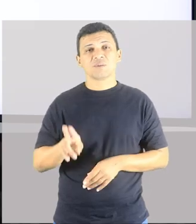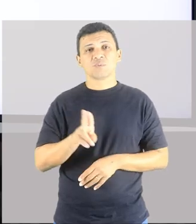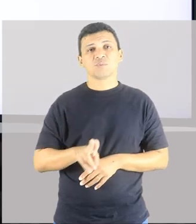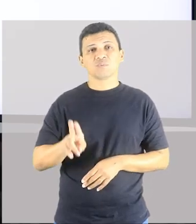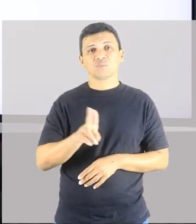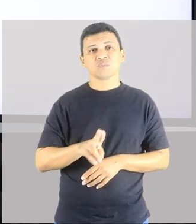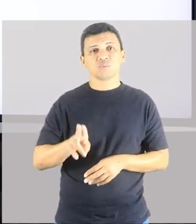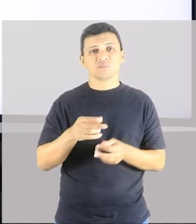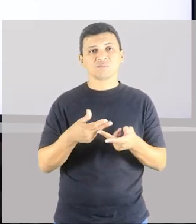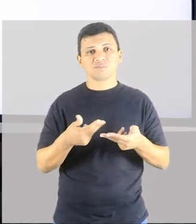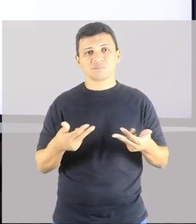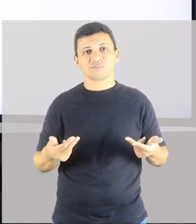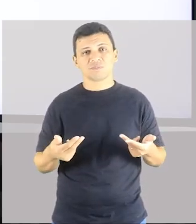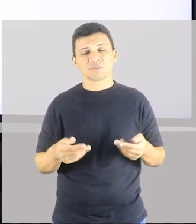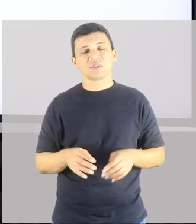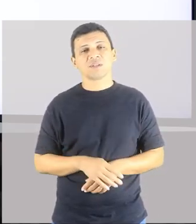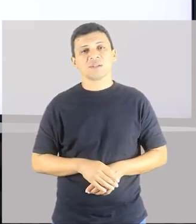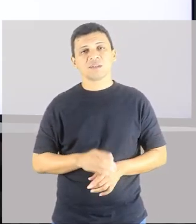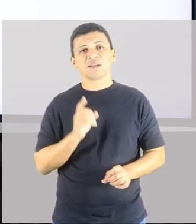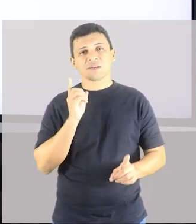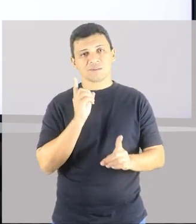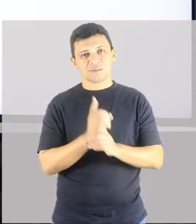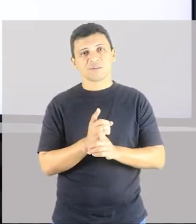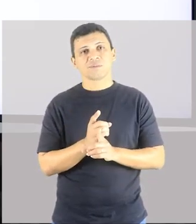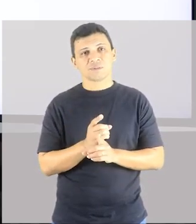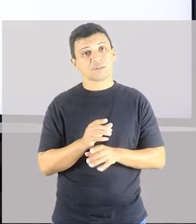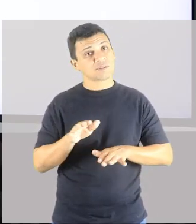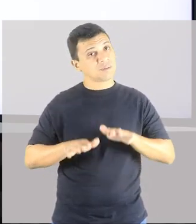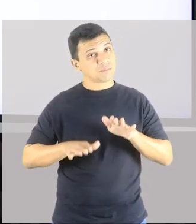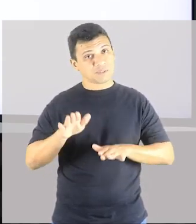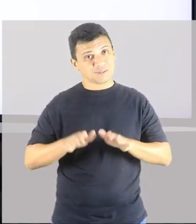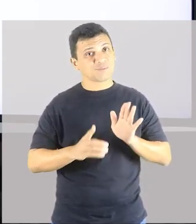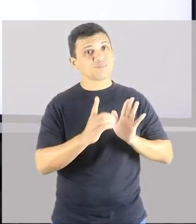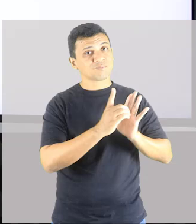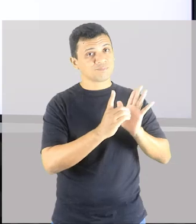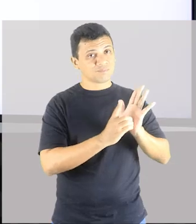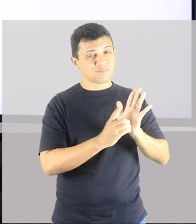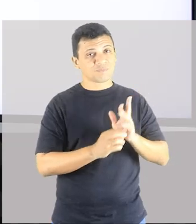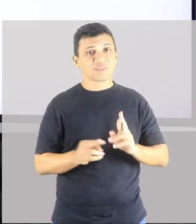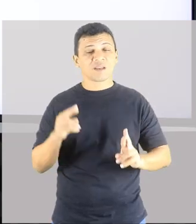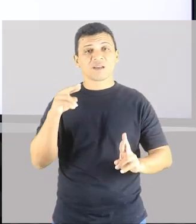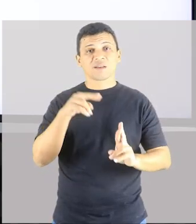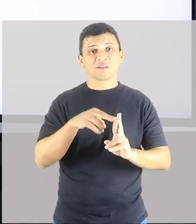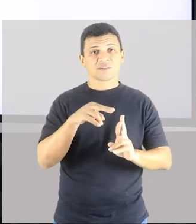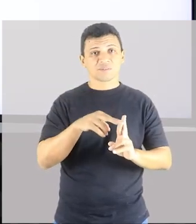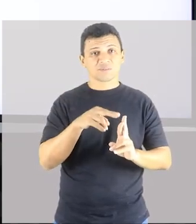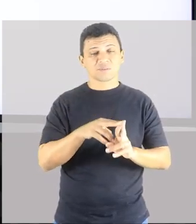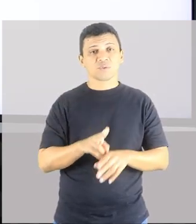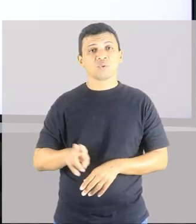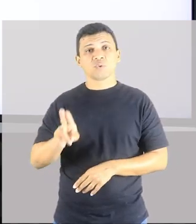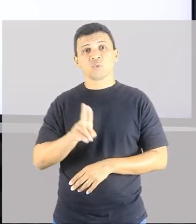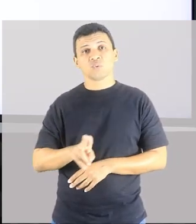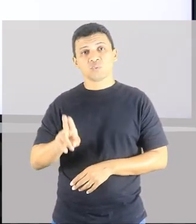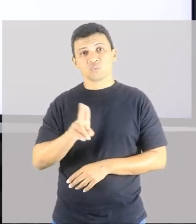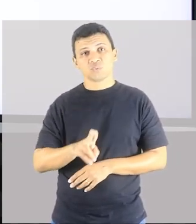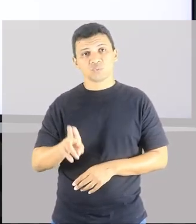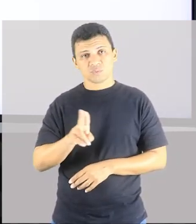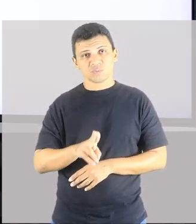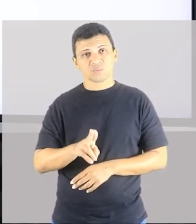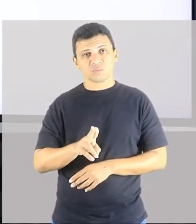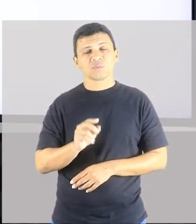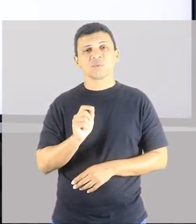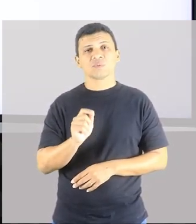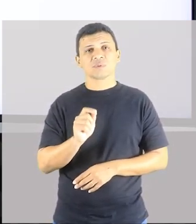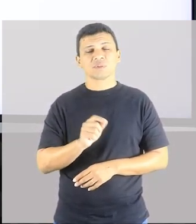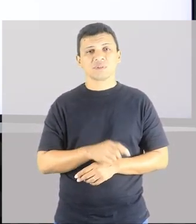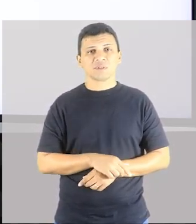você também pode encontrar, dependendo do dicionário, referências quanto aos usos idiomáticos, que são